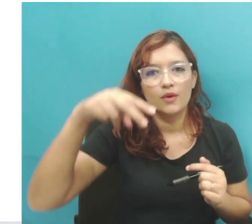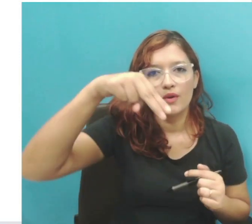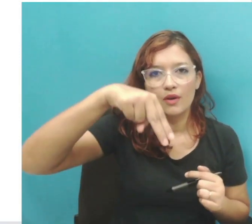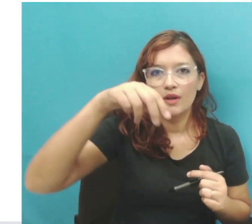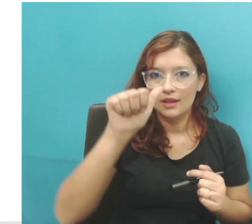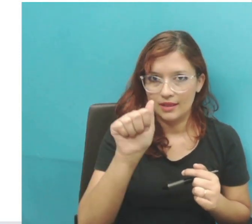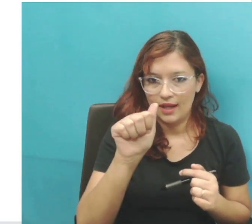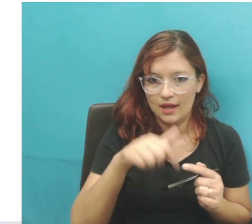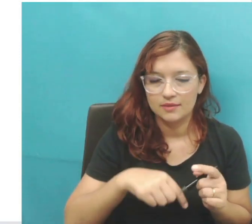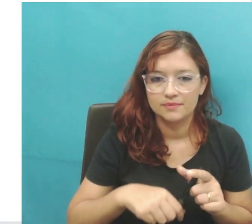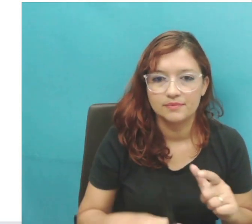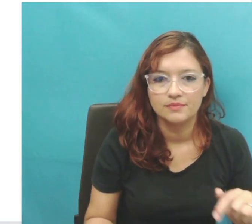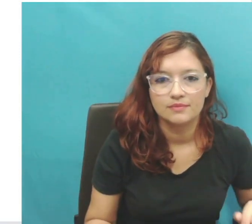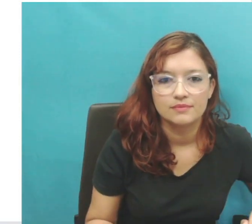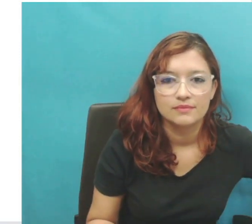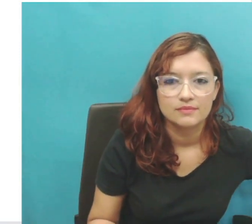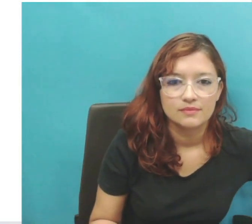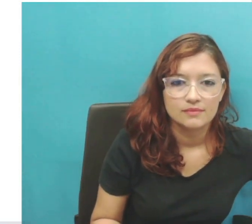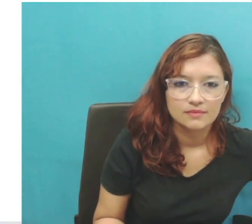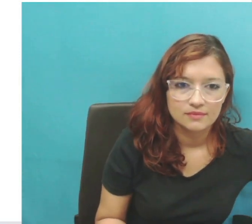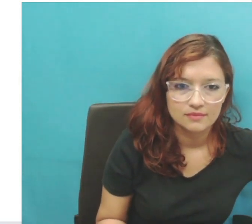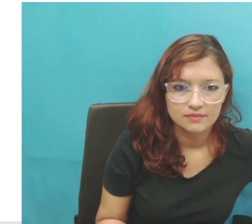Eu vou substituir por na.